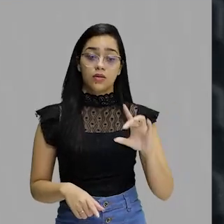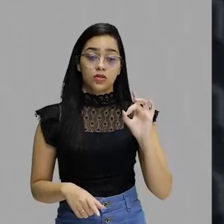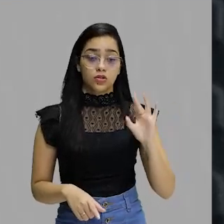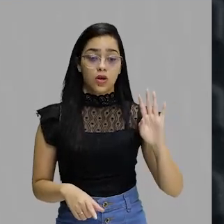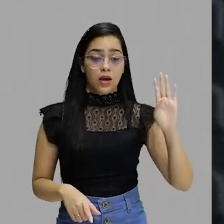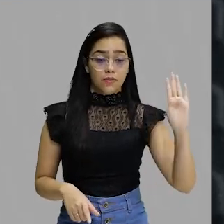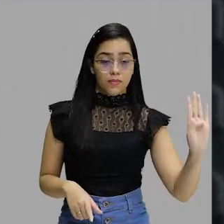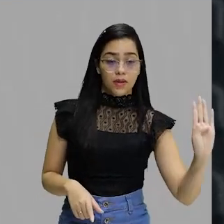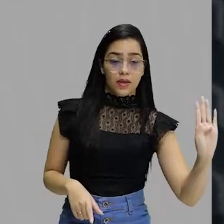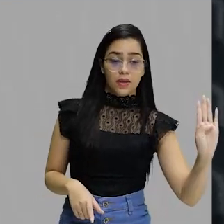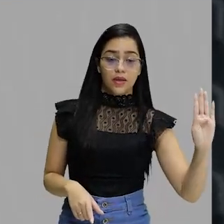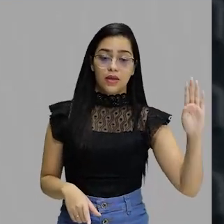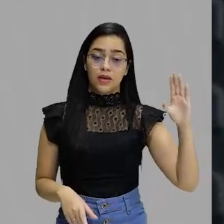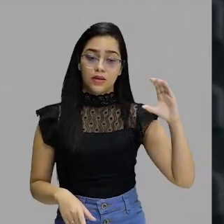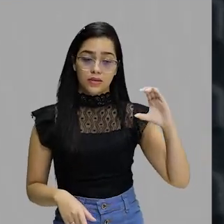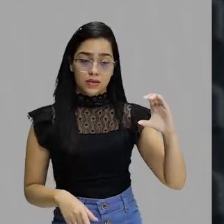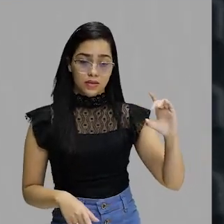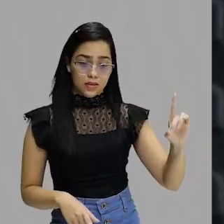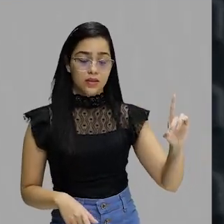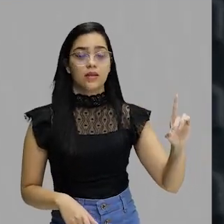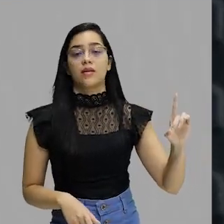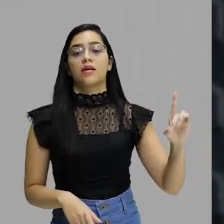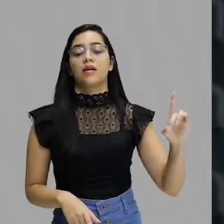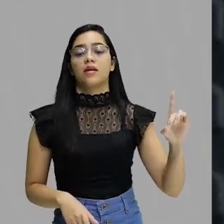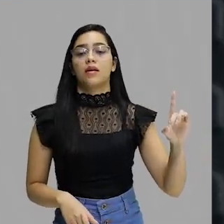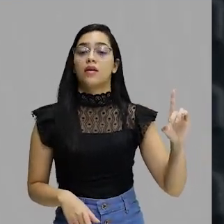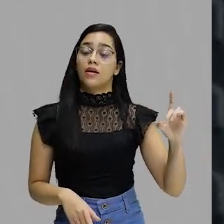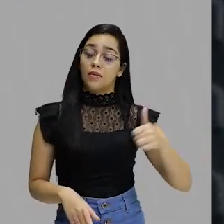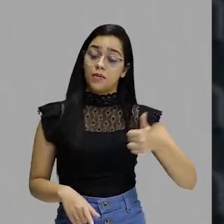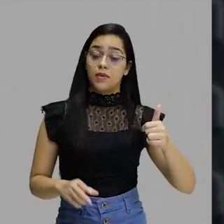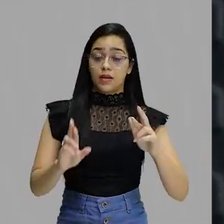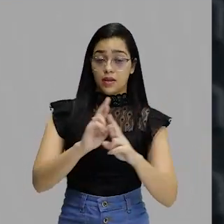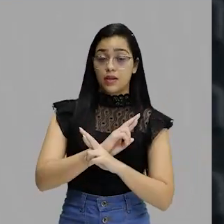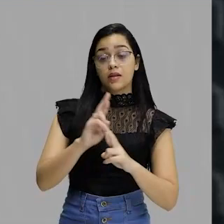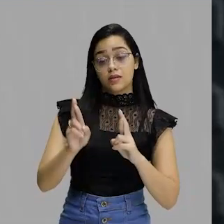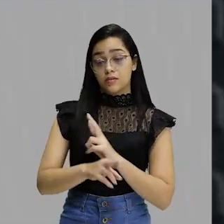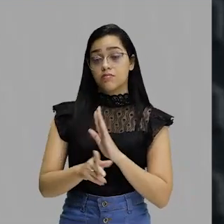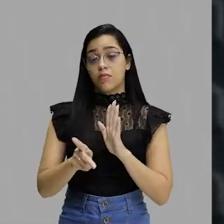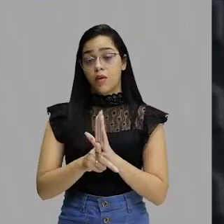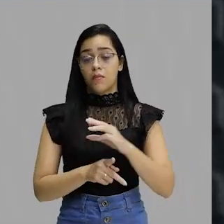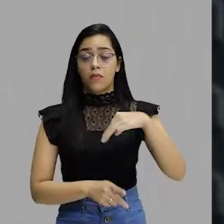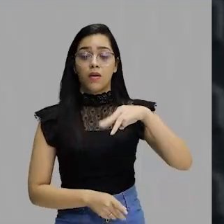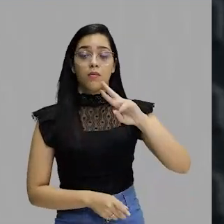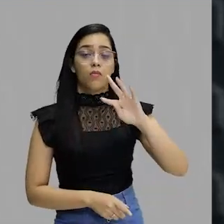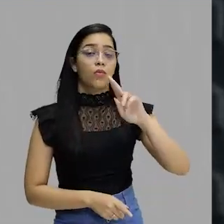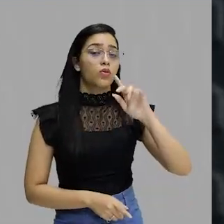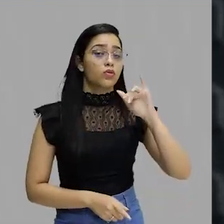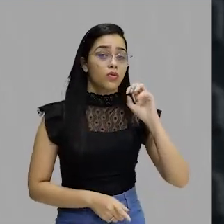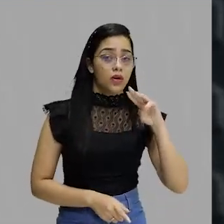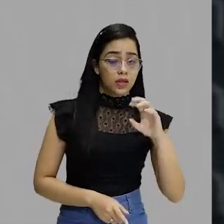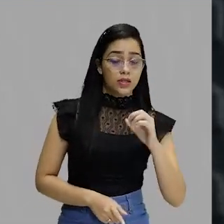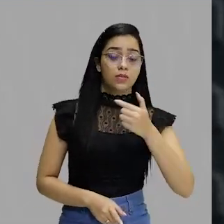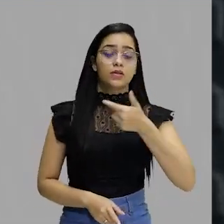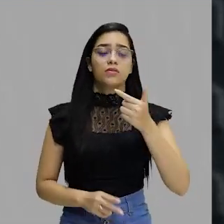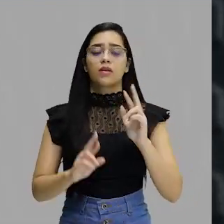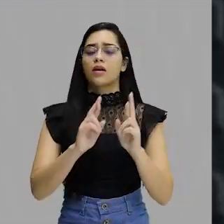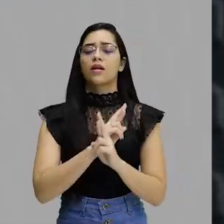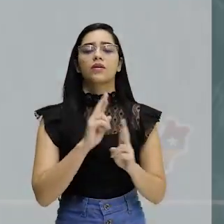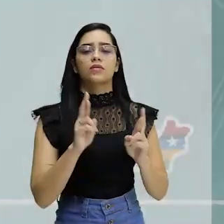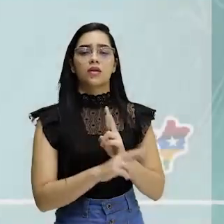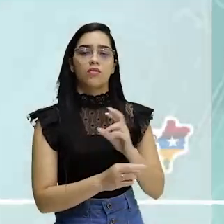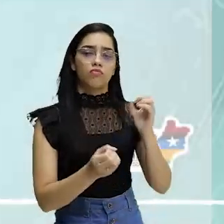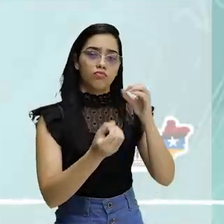a letra B e a letra D, que a primeira relação é de mutualismo. Vamos aqui julgar a segunda relação